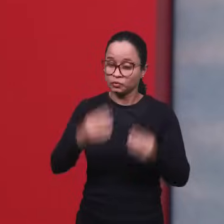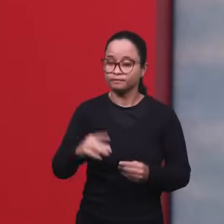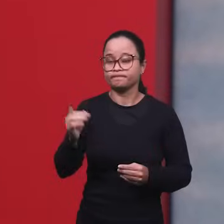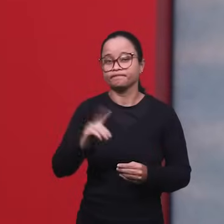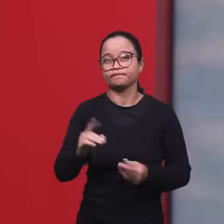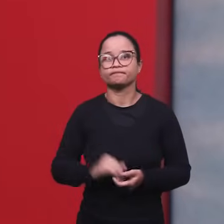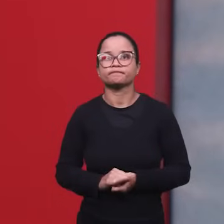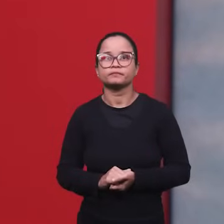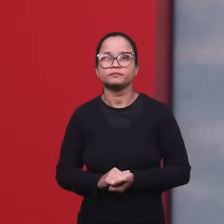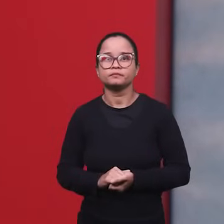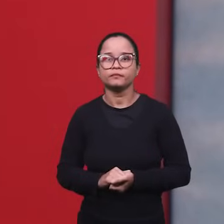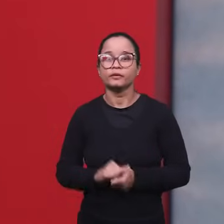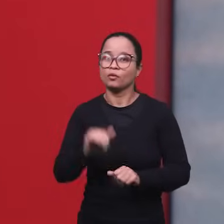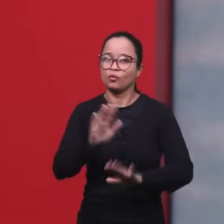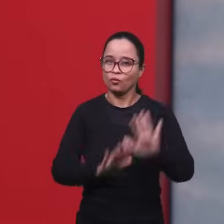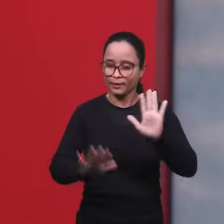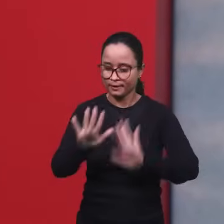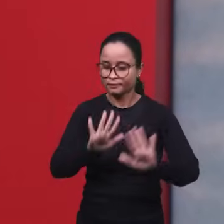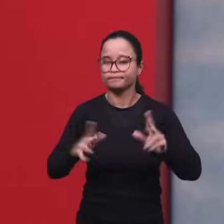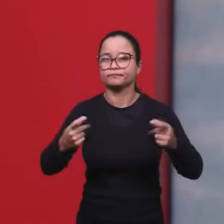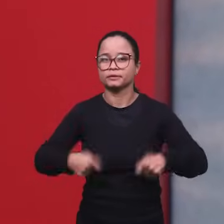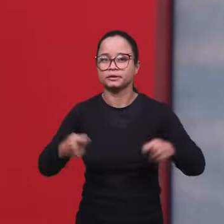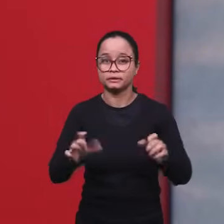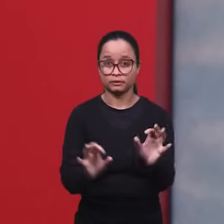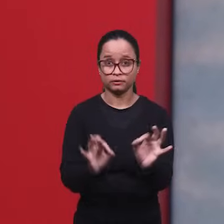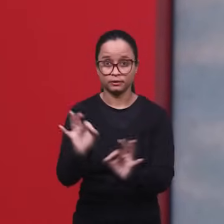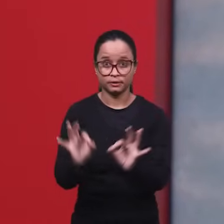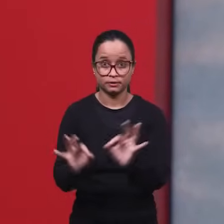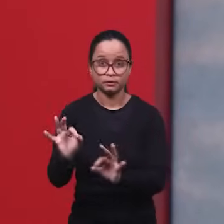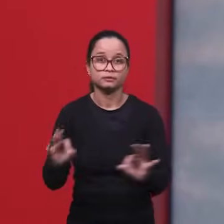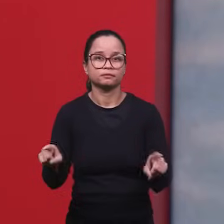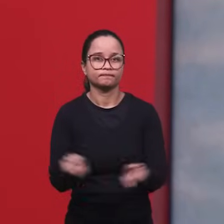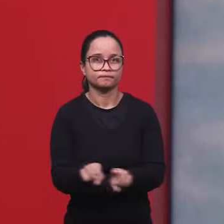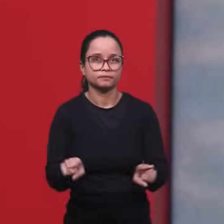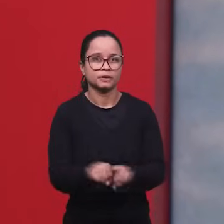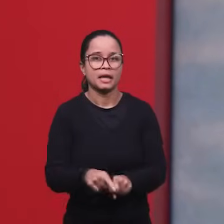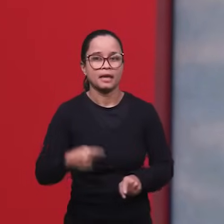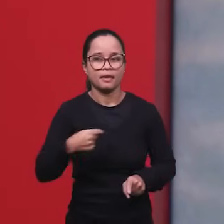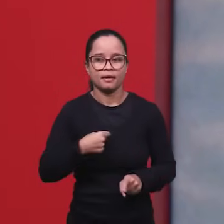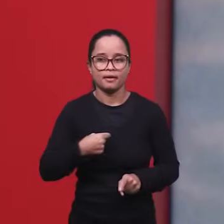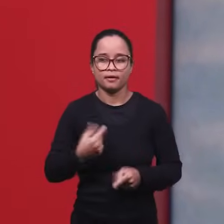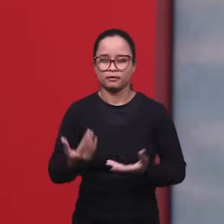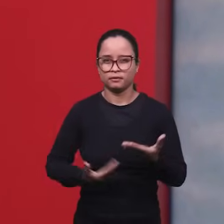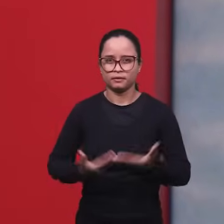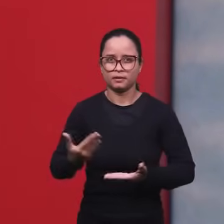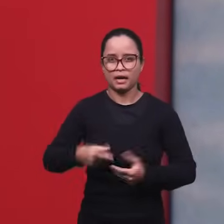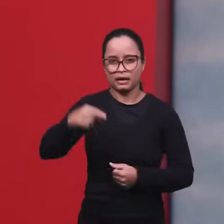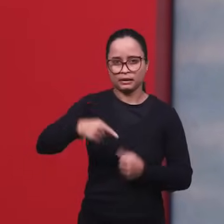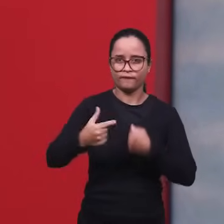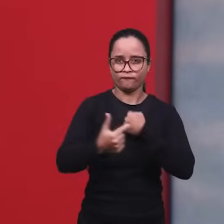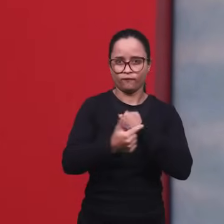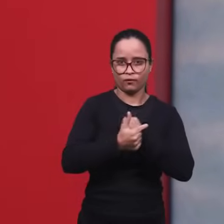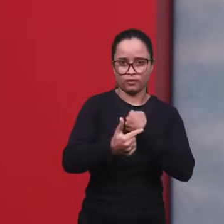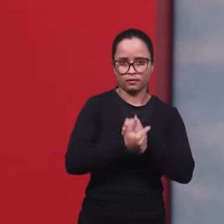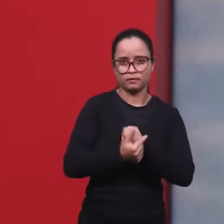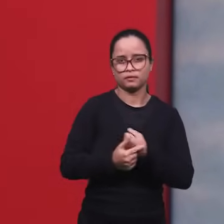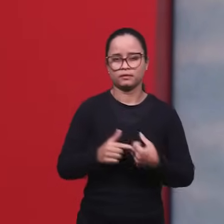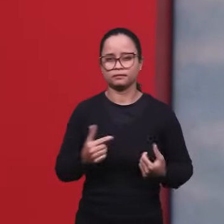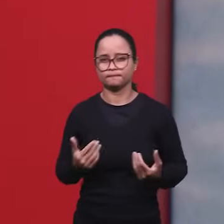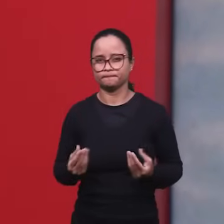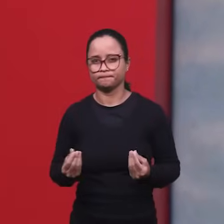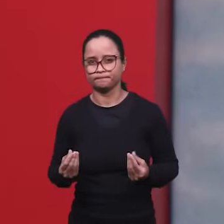todos, tá? Então tem que tomar muito cuidado. Isso é planejamento também. Será que eu sou servidor aqui com essa função